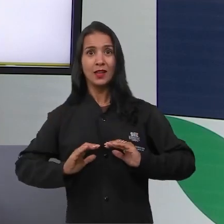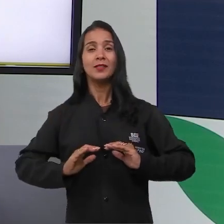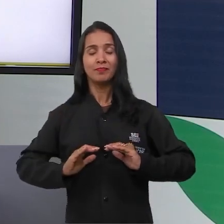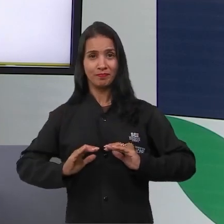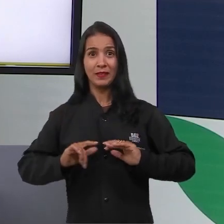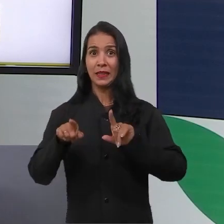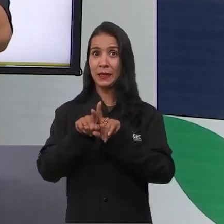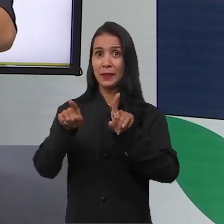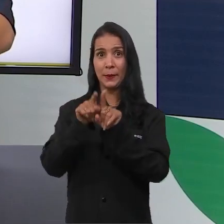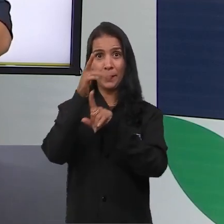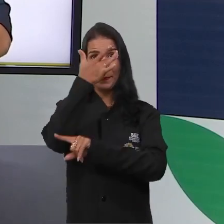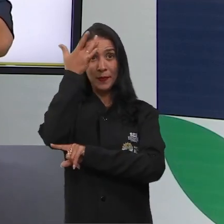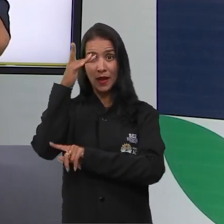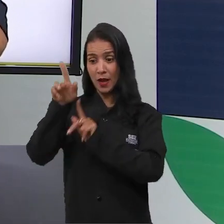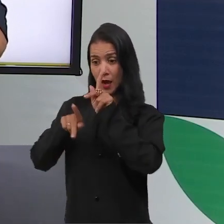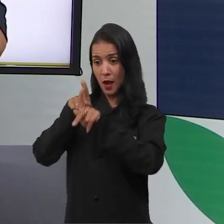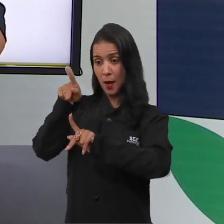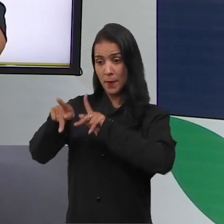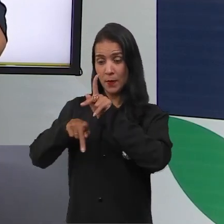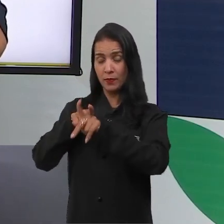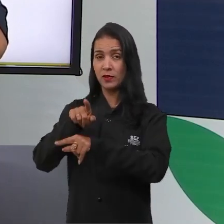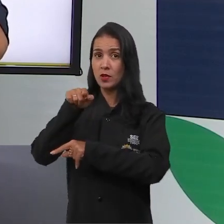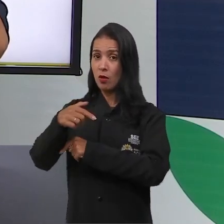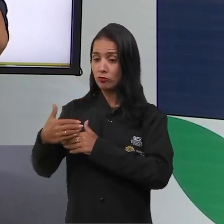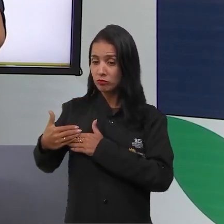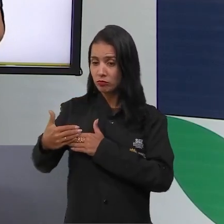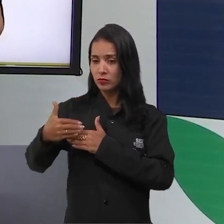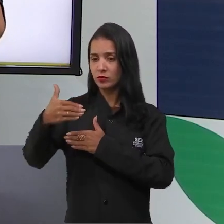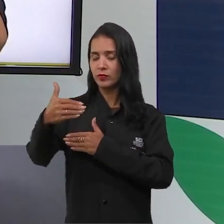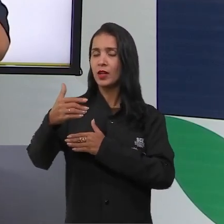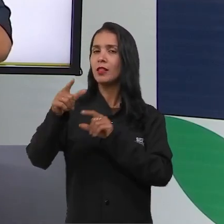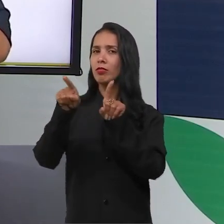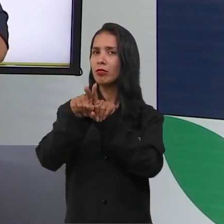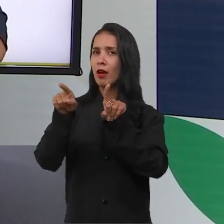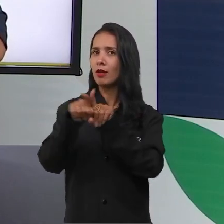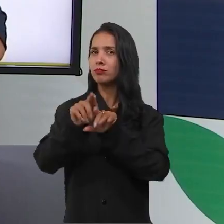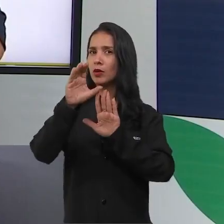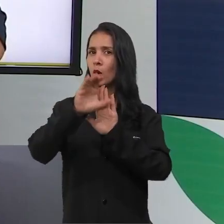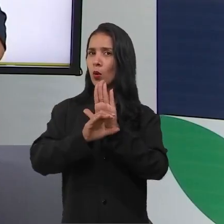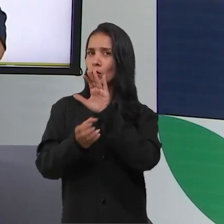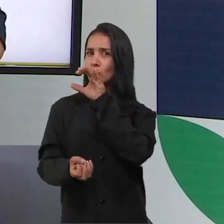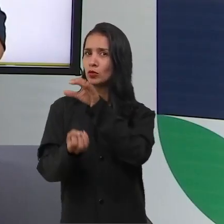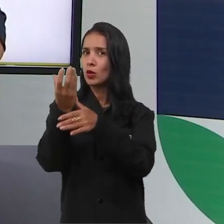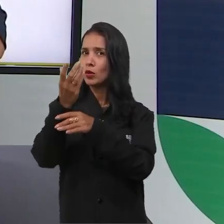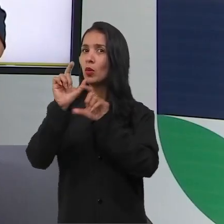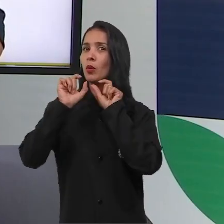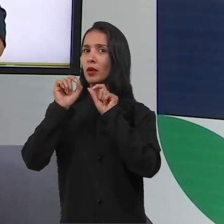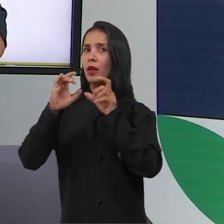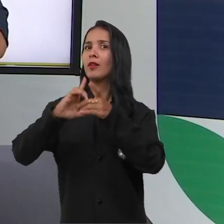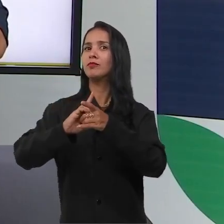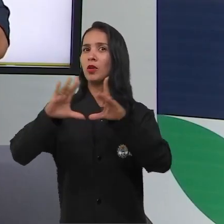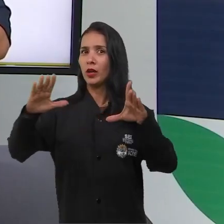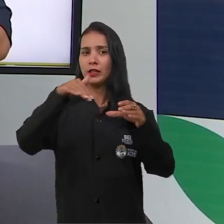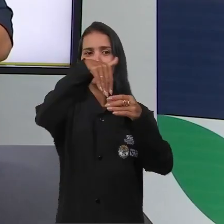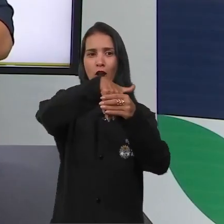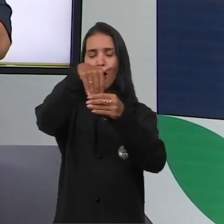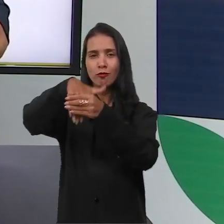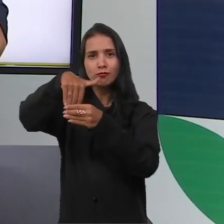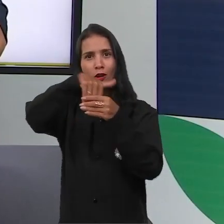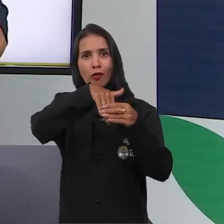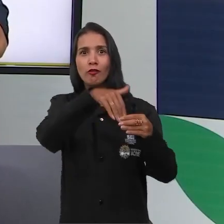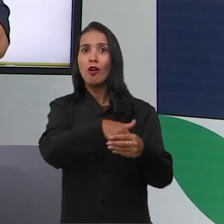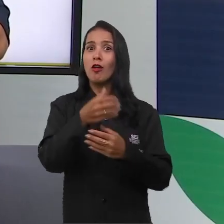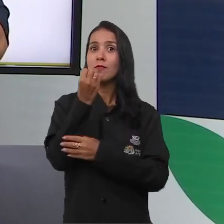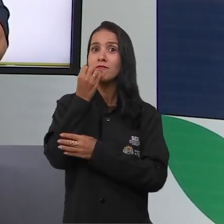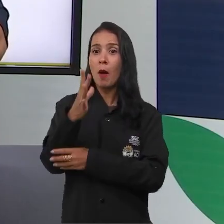de cidadão, e a partir daí um conceito de democracia, de votar, o bem-estar